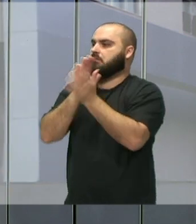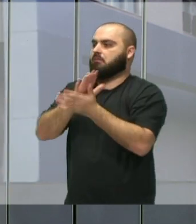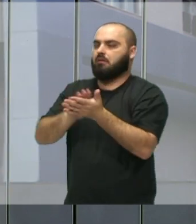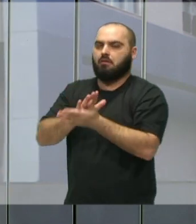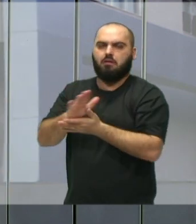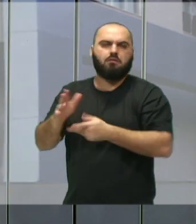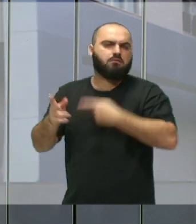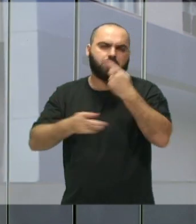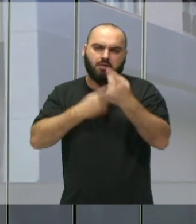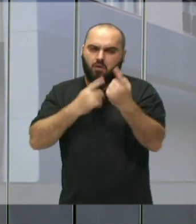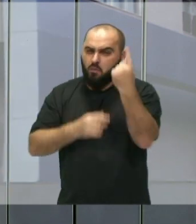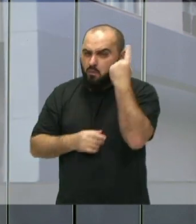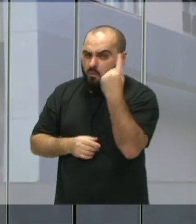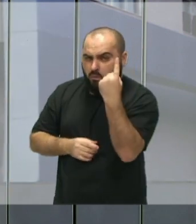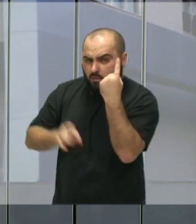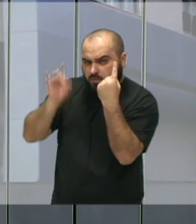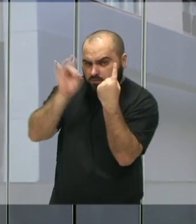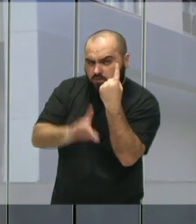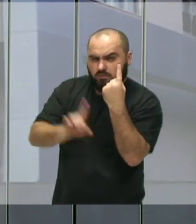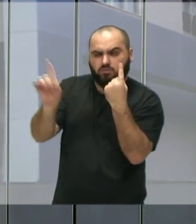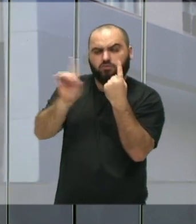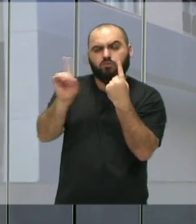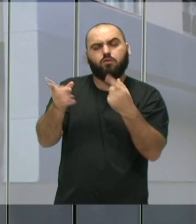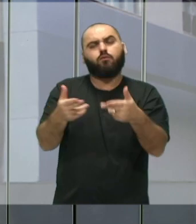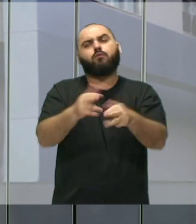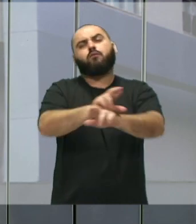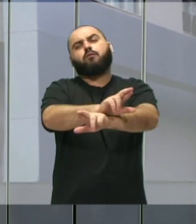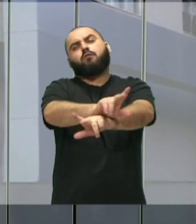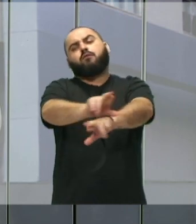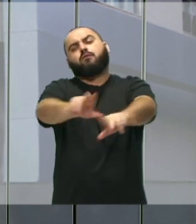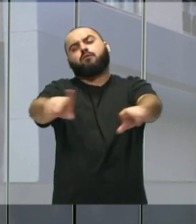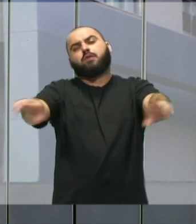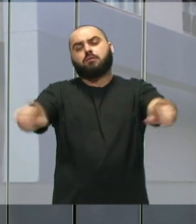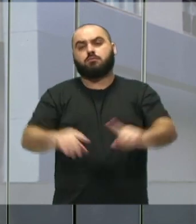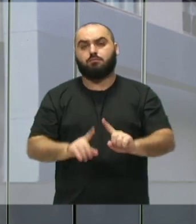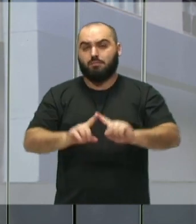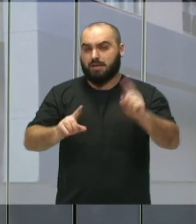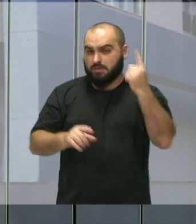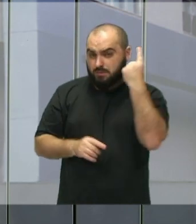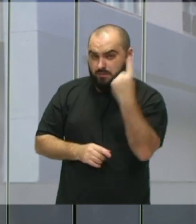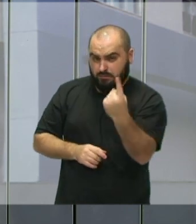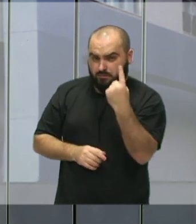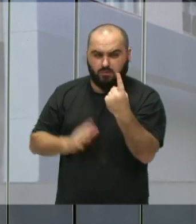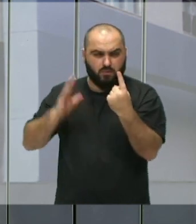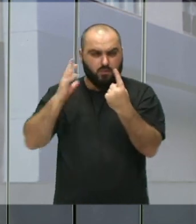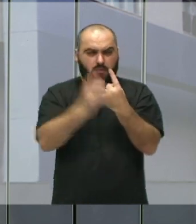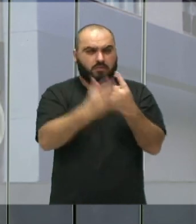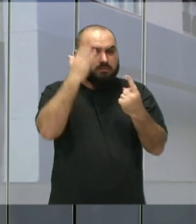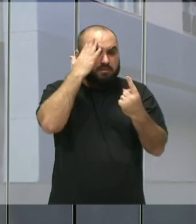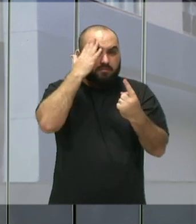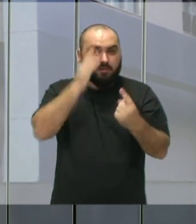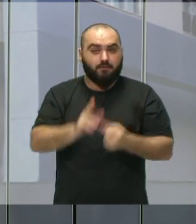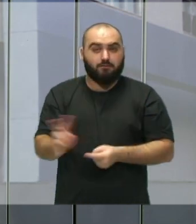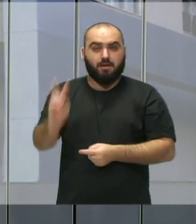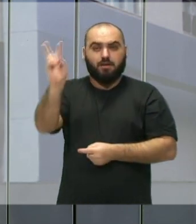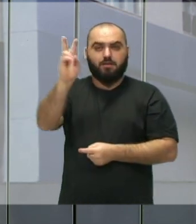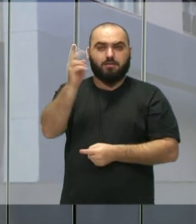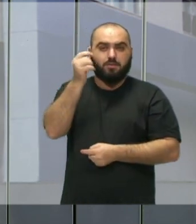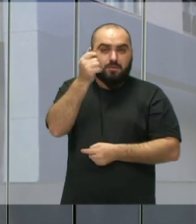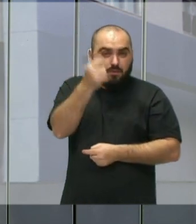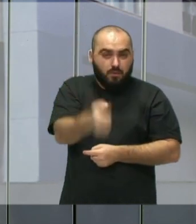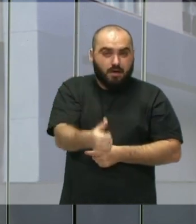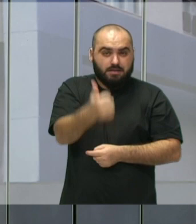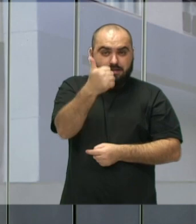falando só de uma, na verdade, foram várias compras, mas uma delas, a maior, que todos sabem, no valor de cerca de